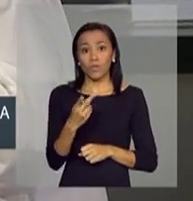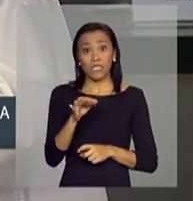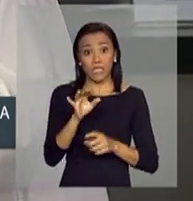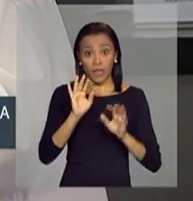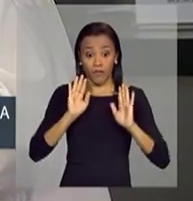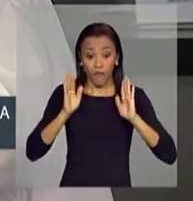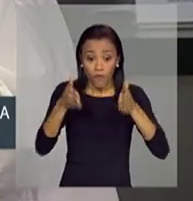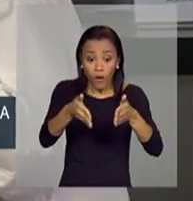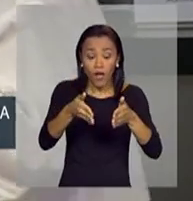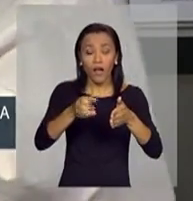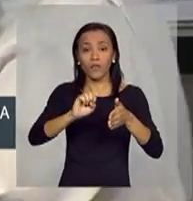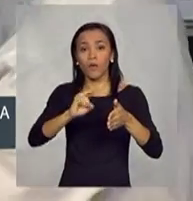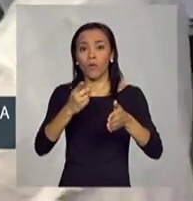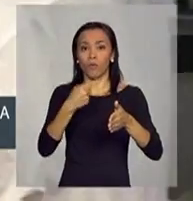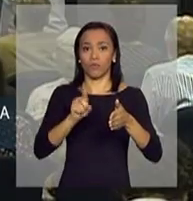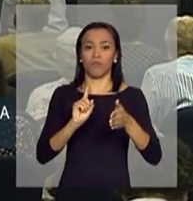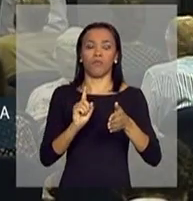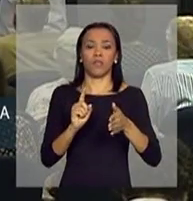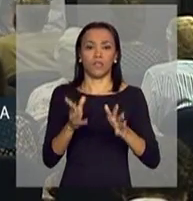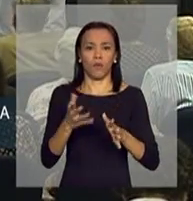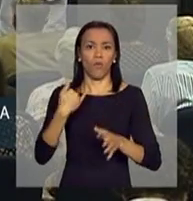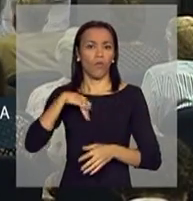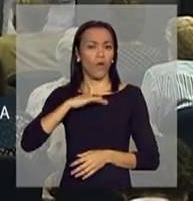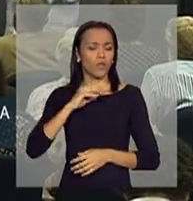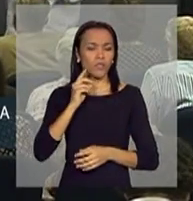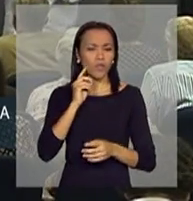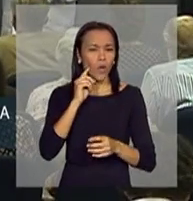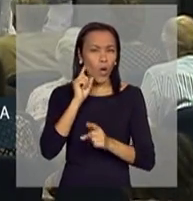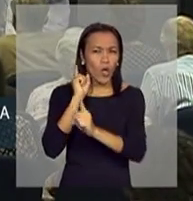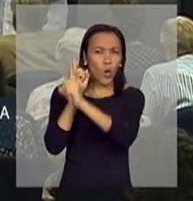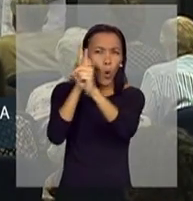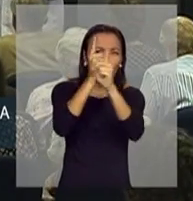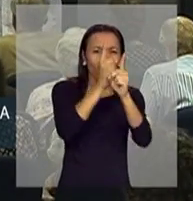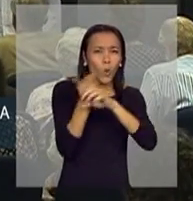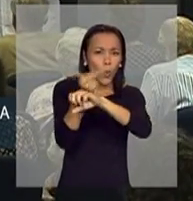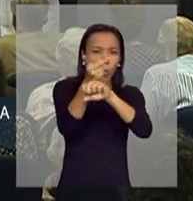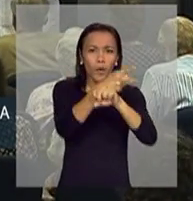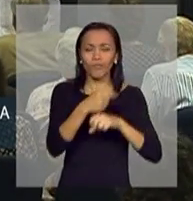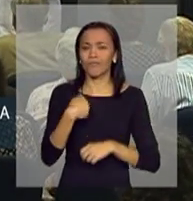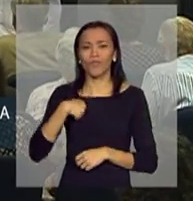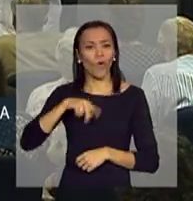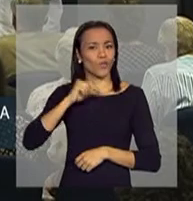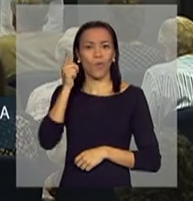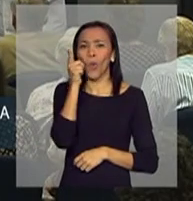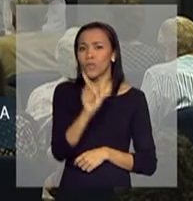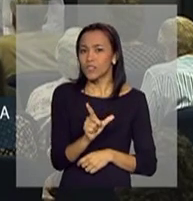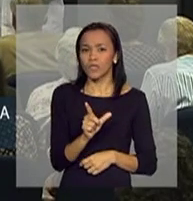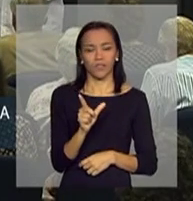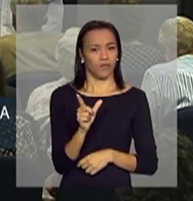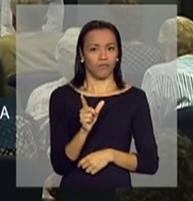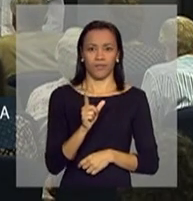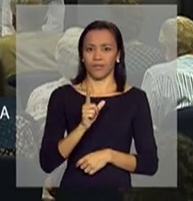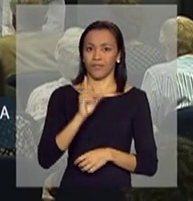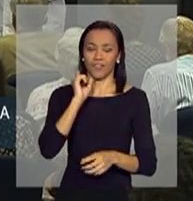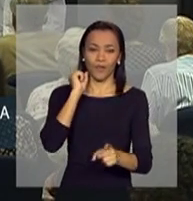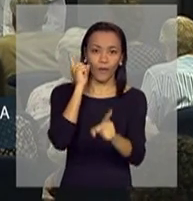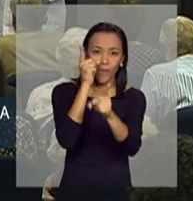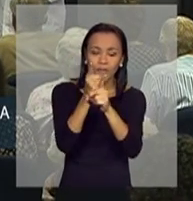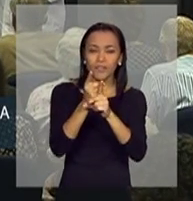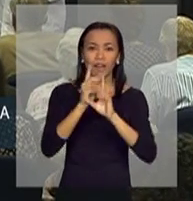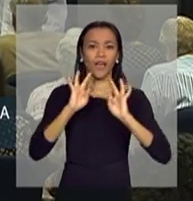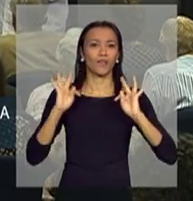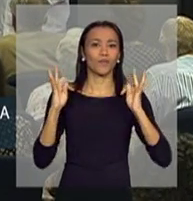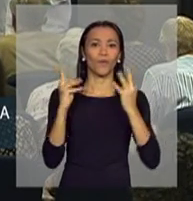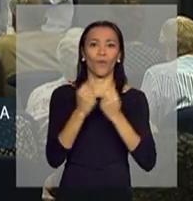pontual ou não. Tá? Então, nós tentamos identificar. Não conseguimos, como eu disse, o resultado é parcial, não conseguimos chegar ainda a todos